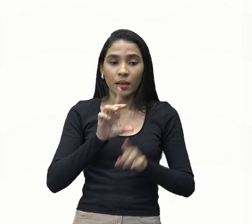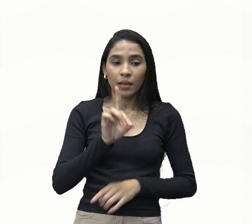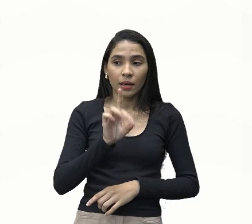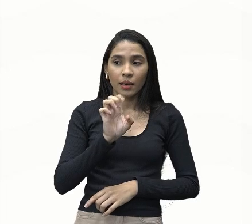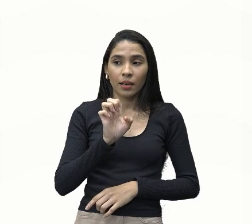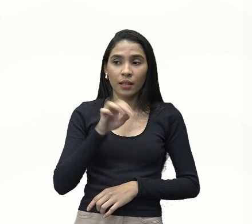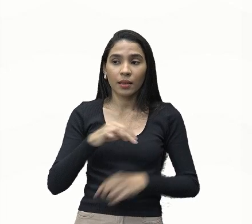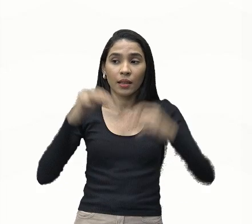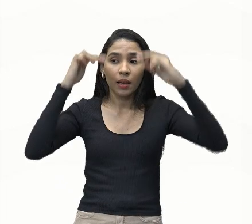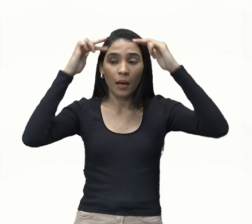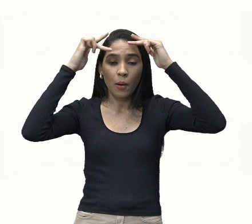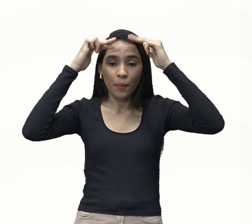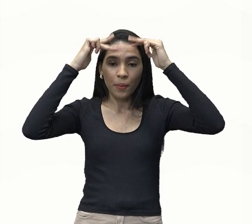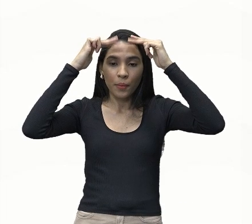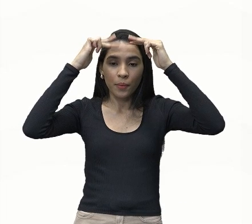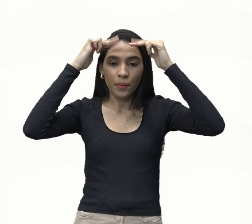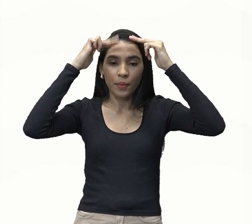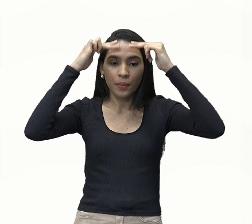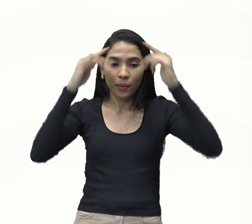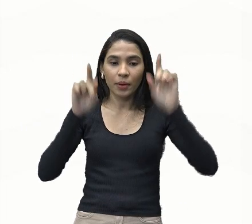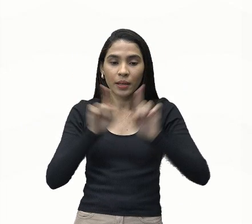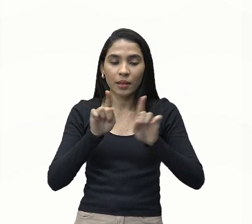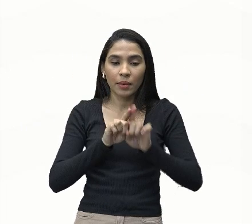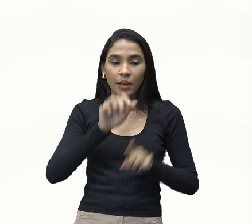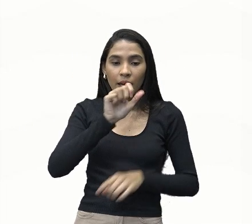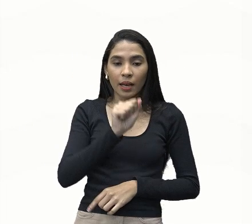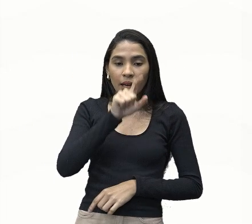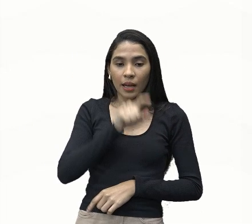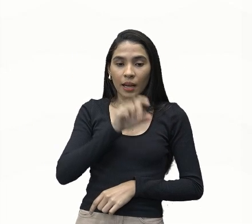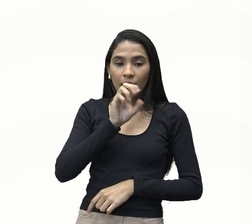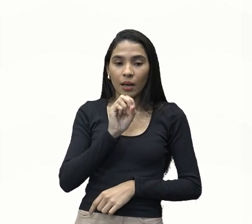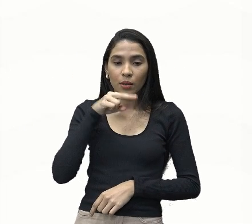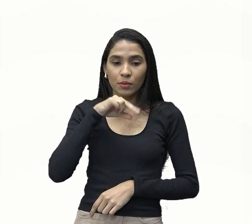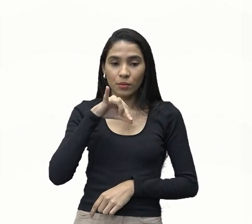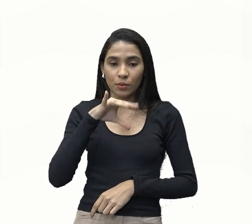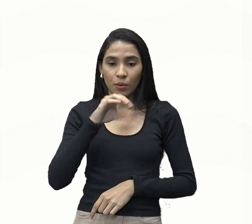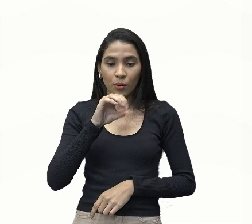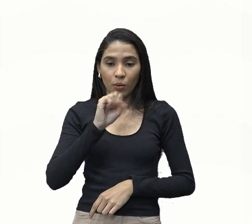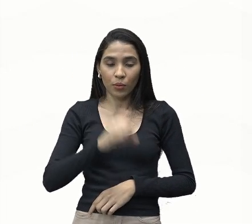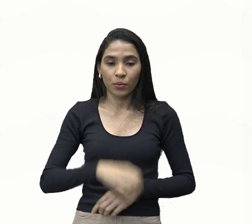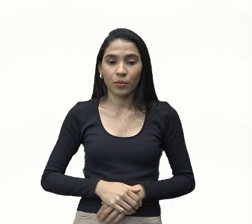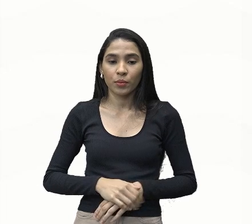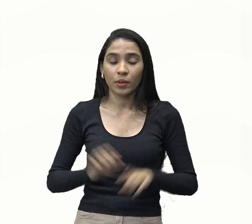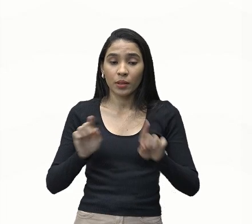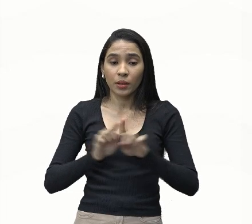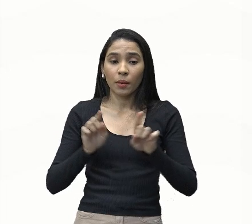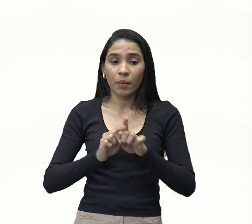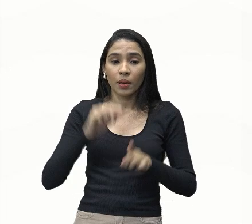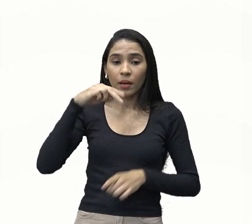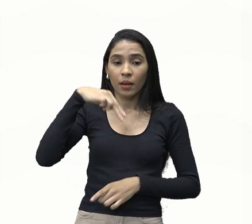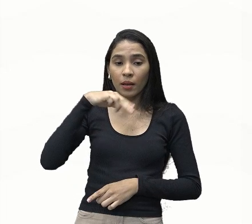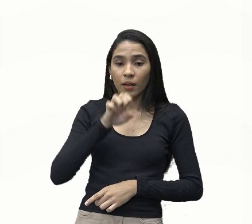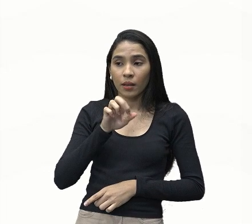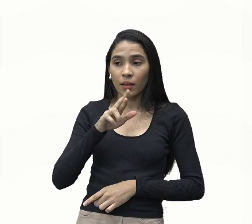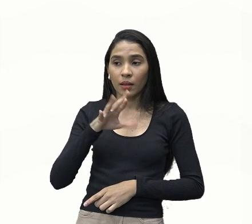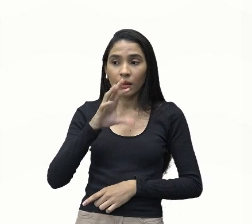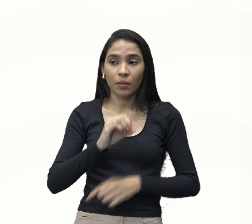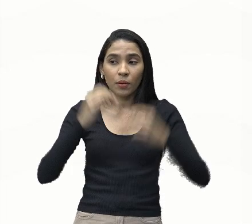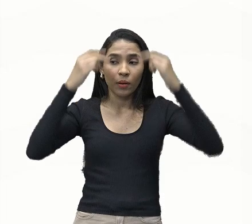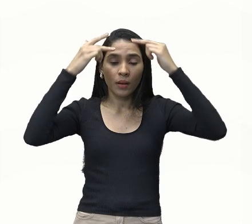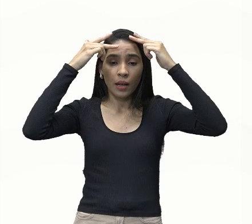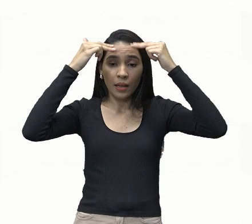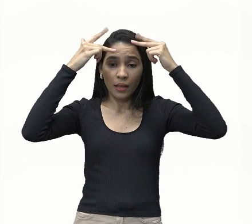uma substância branca, que são os axônios, tá? Os neurônios são as células que compõem o tecido